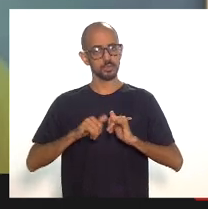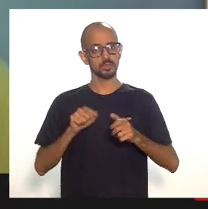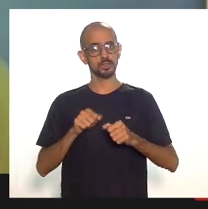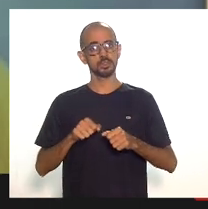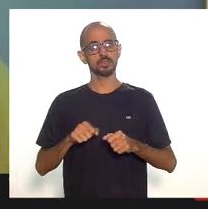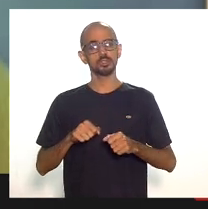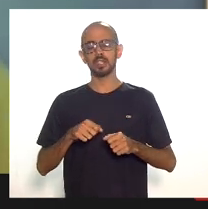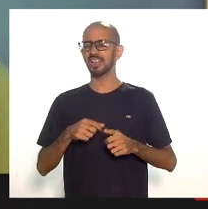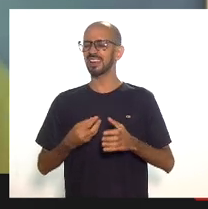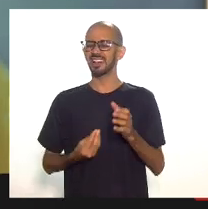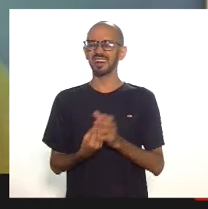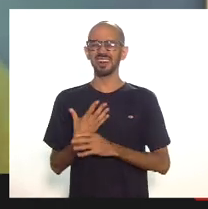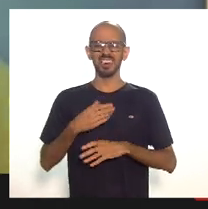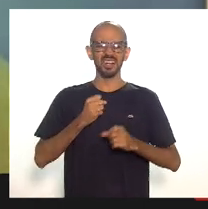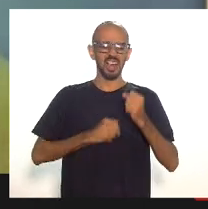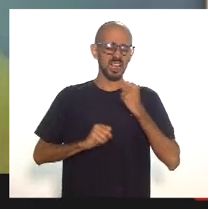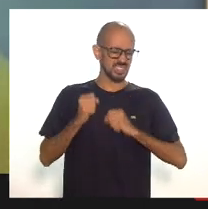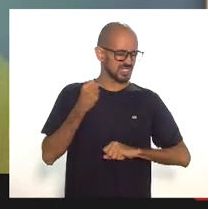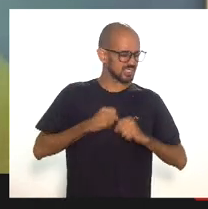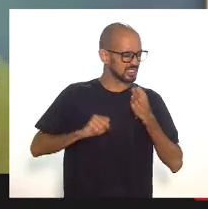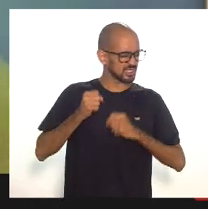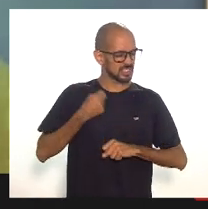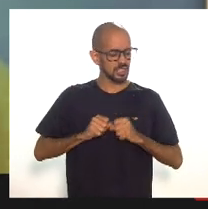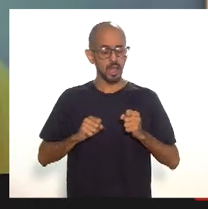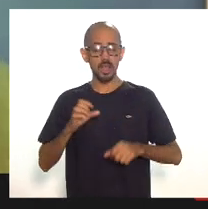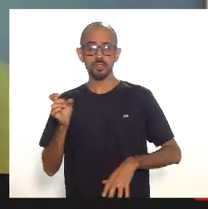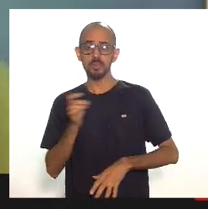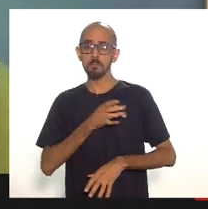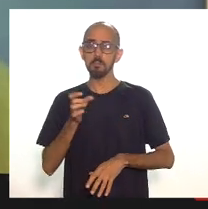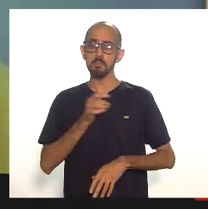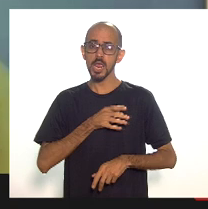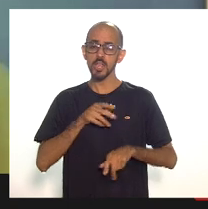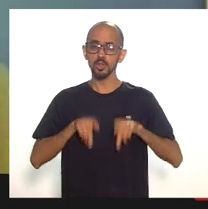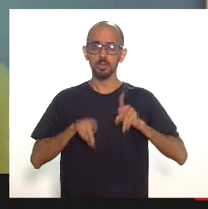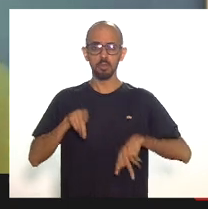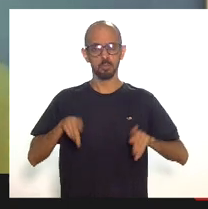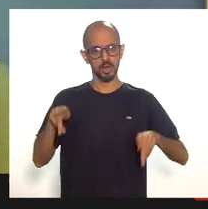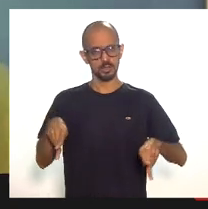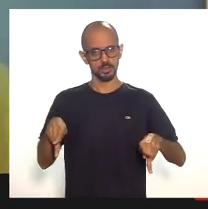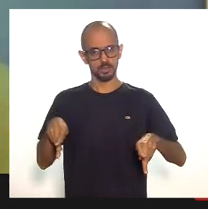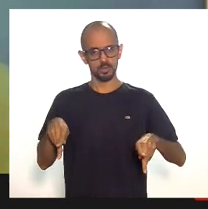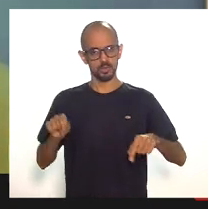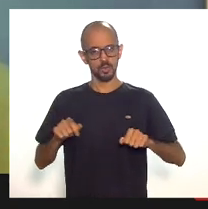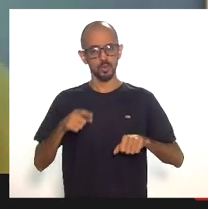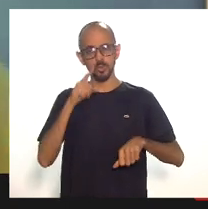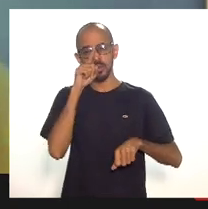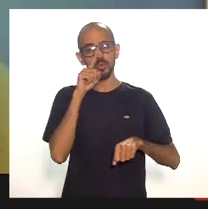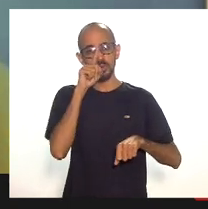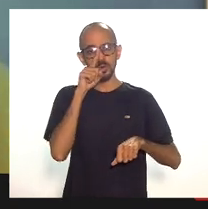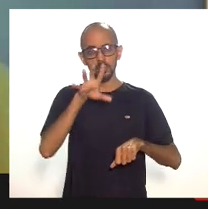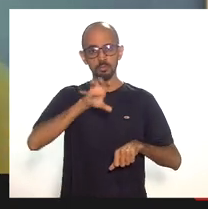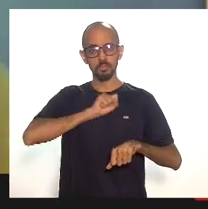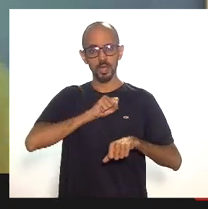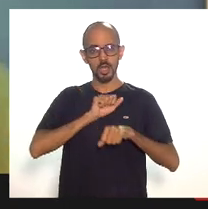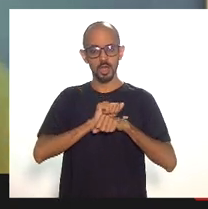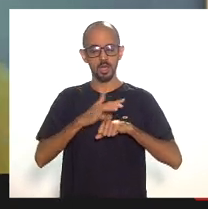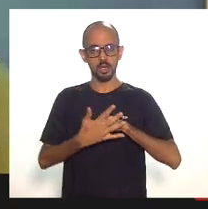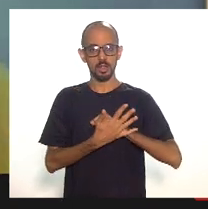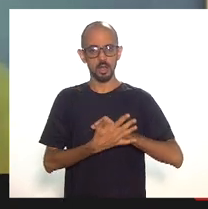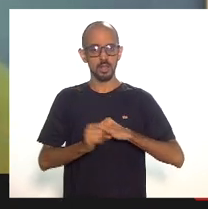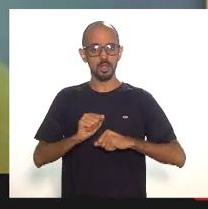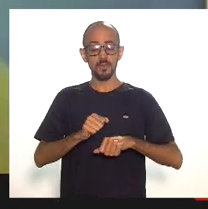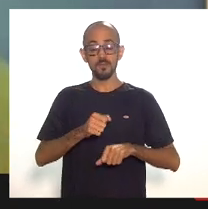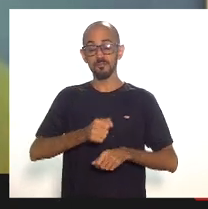ansiedade e temor na maioria das pessoas. Entre elas, o perigo do contágio, o grande número de